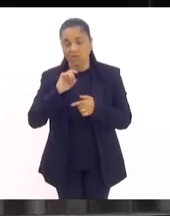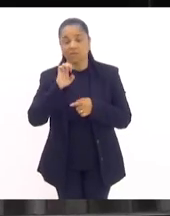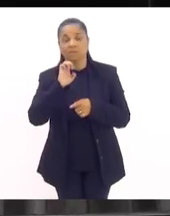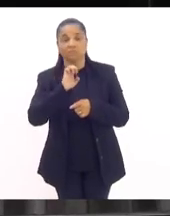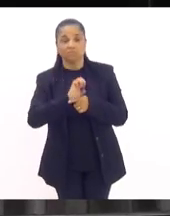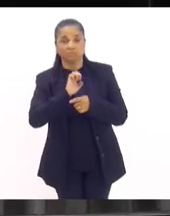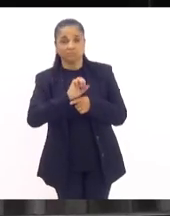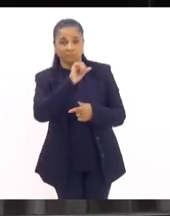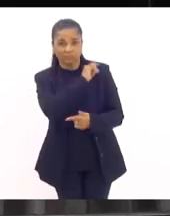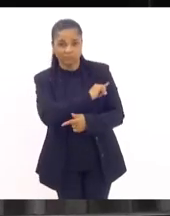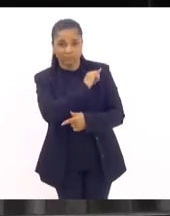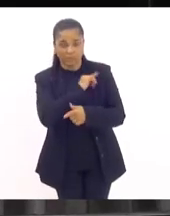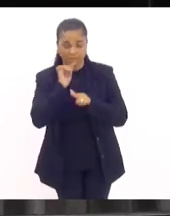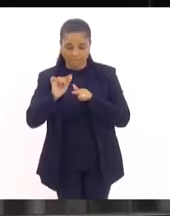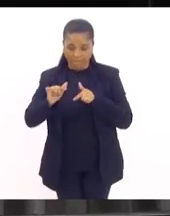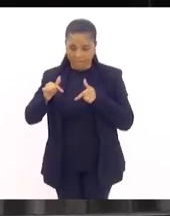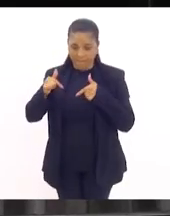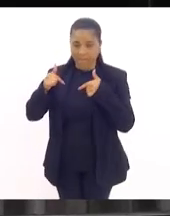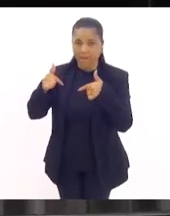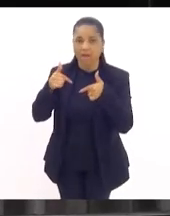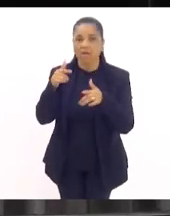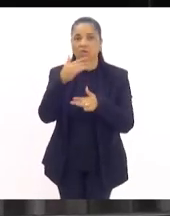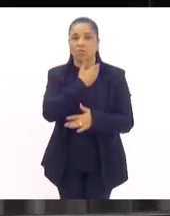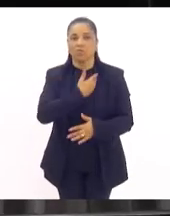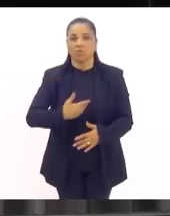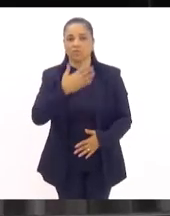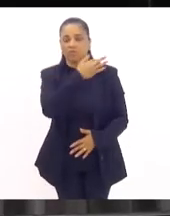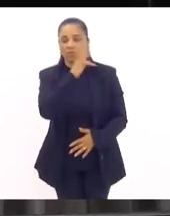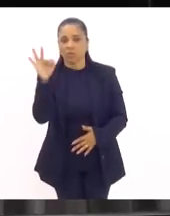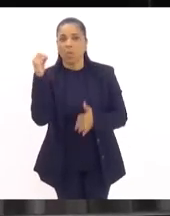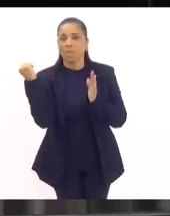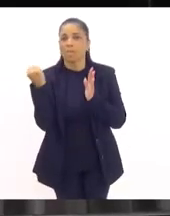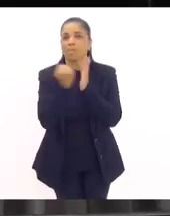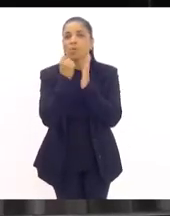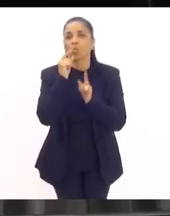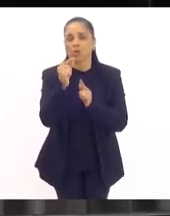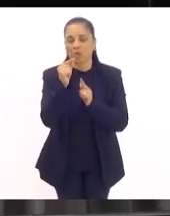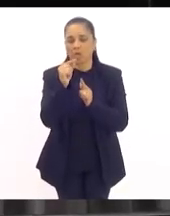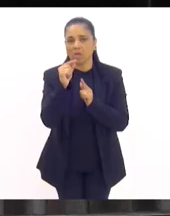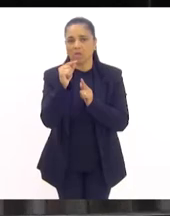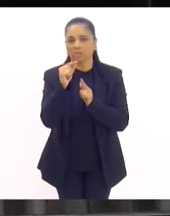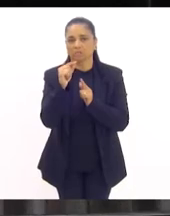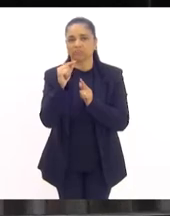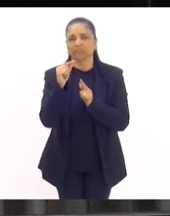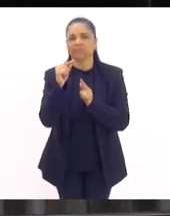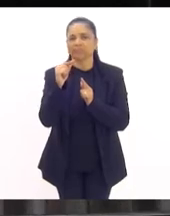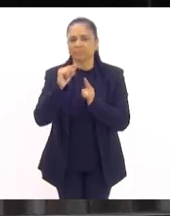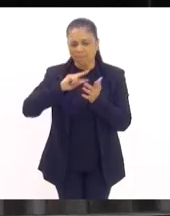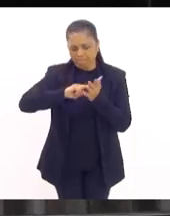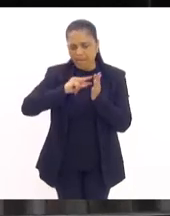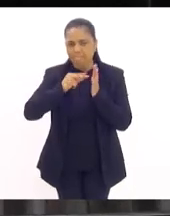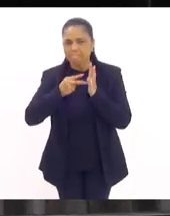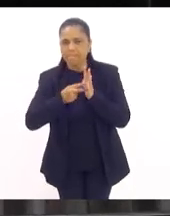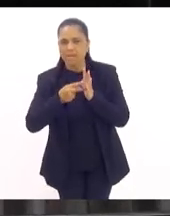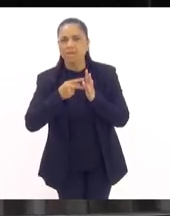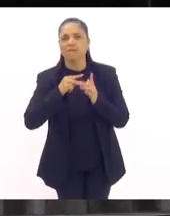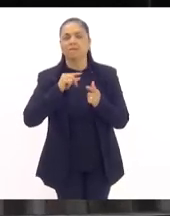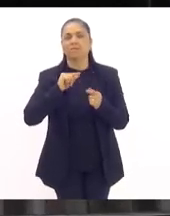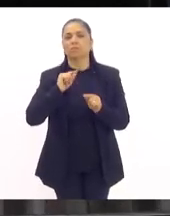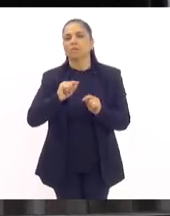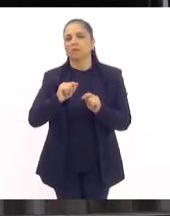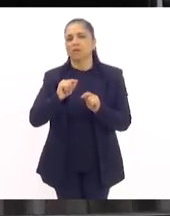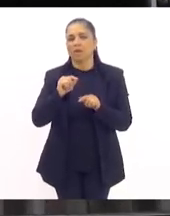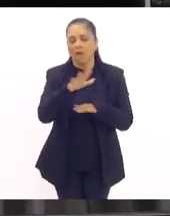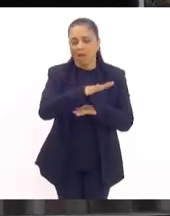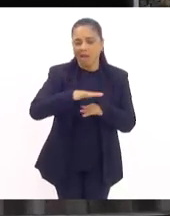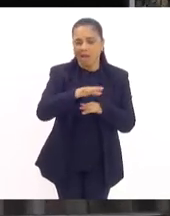de atuação do governo federal foram marcados por investimentos significativos na área social, na área da educação e